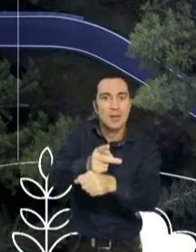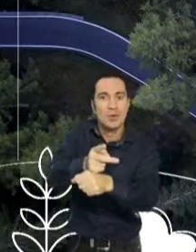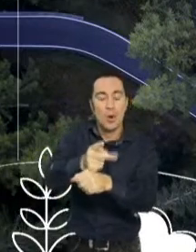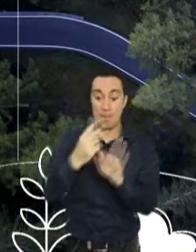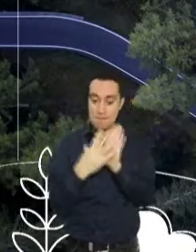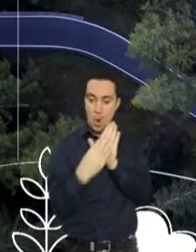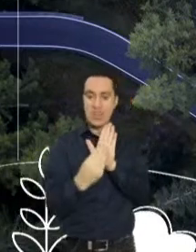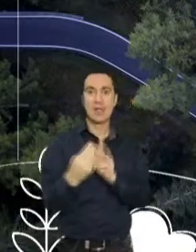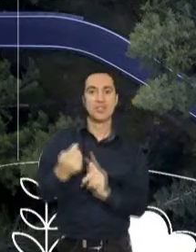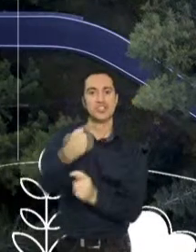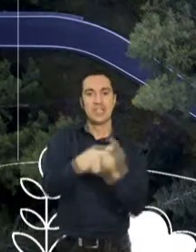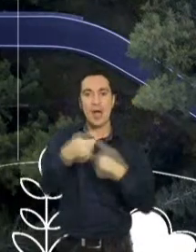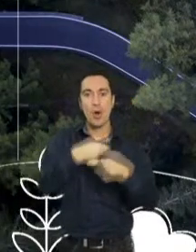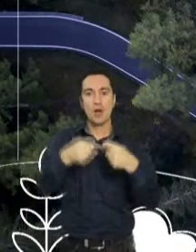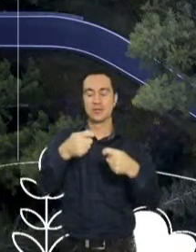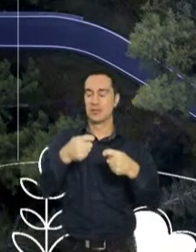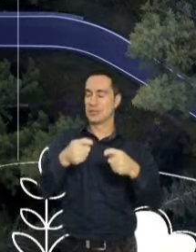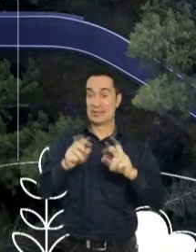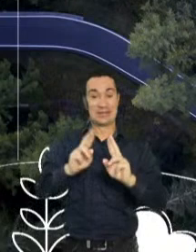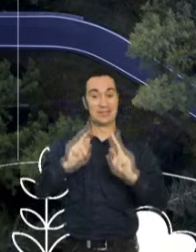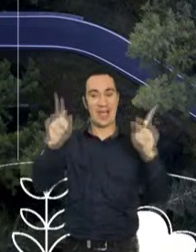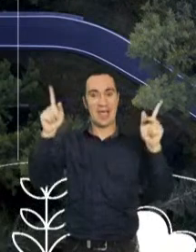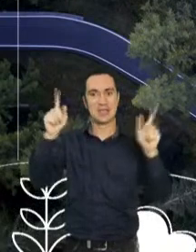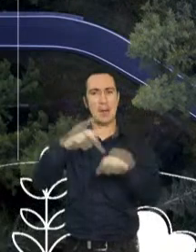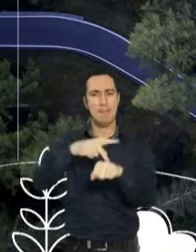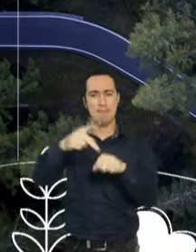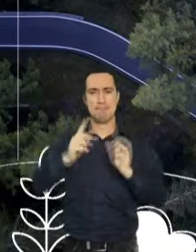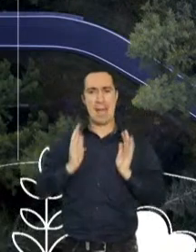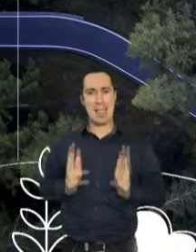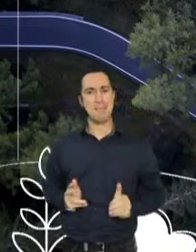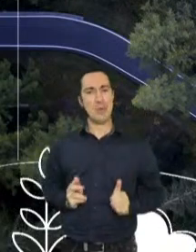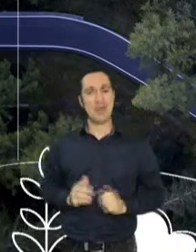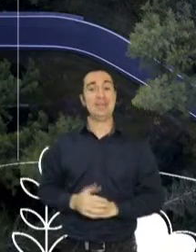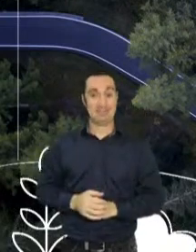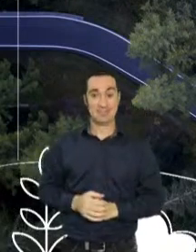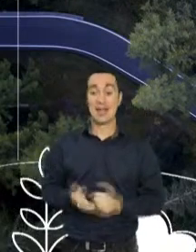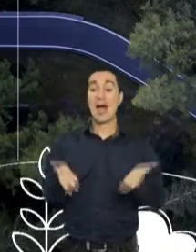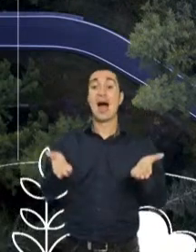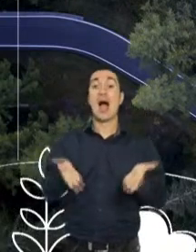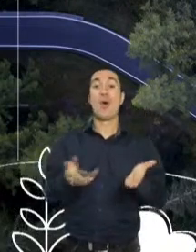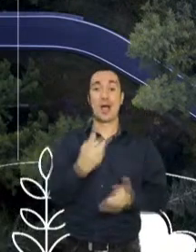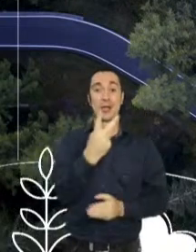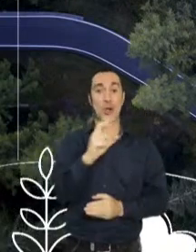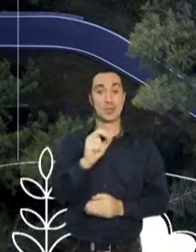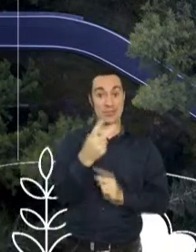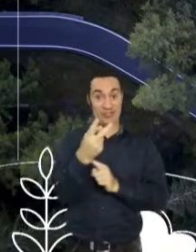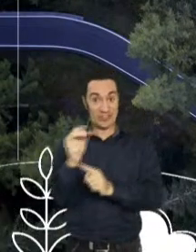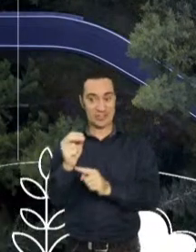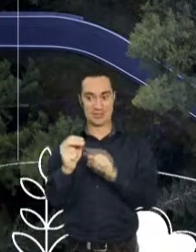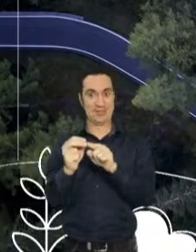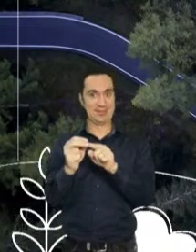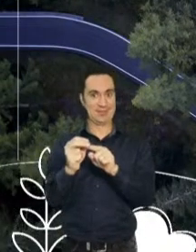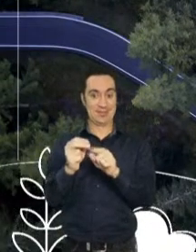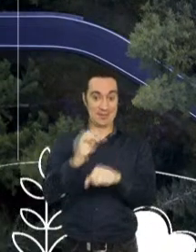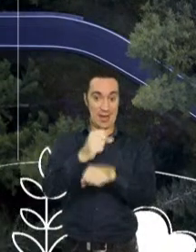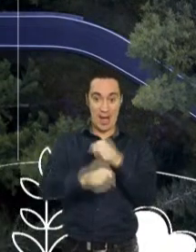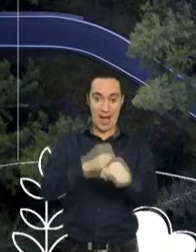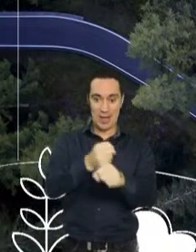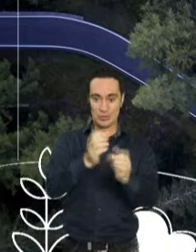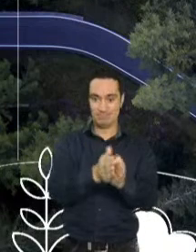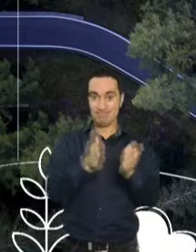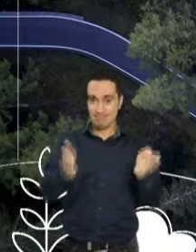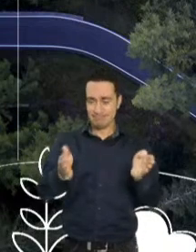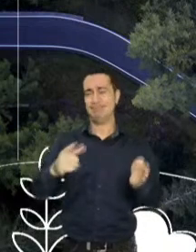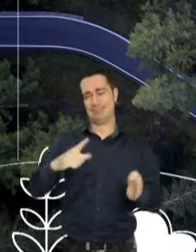modelo de negócios sustentável. E agora, em 2020, apesar de assolados